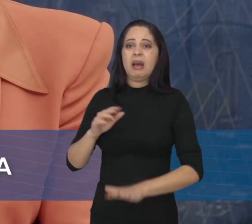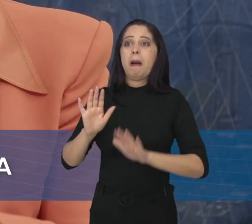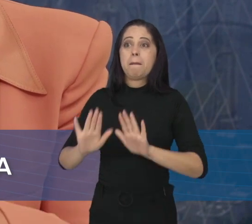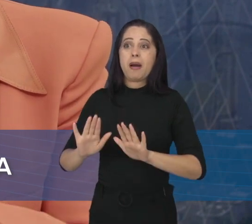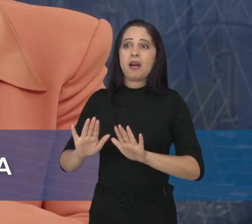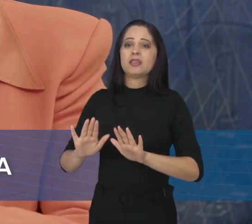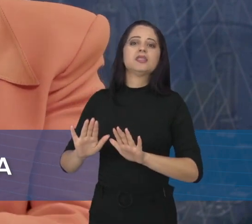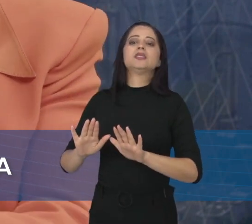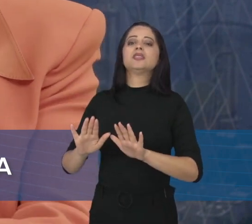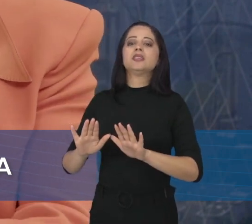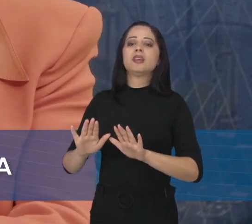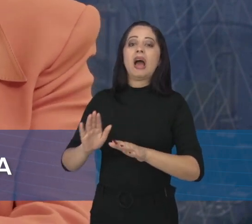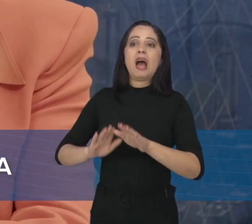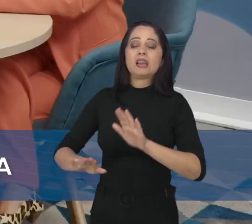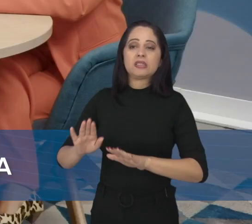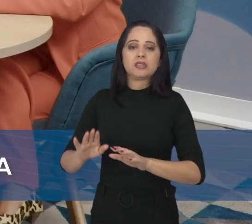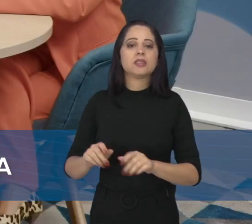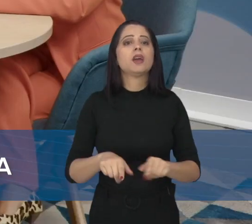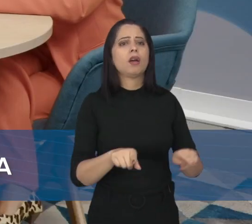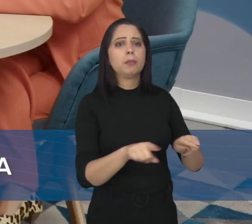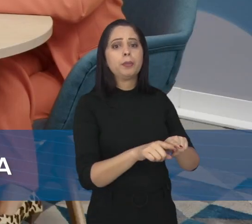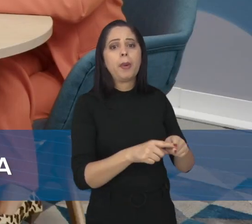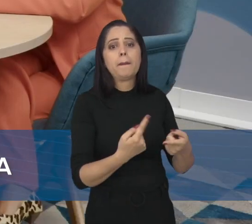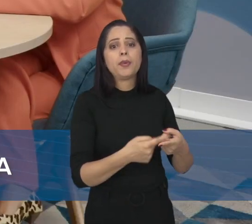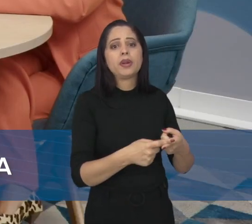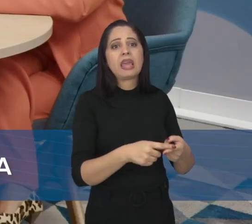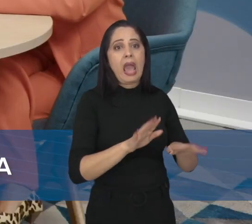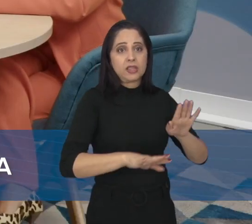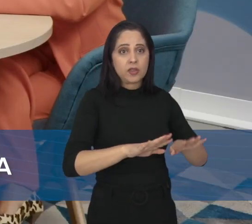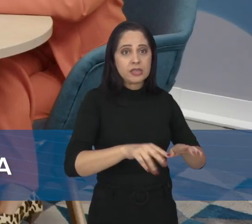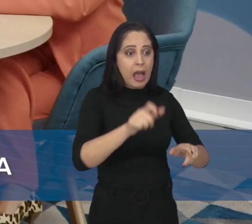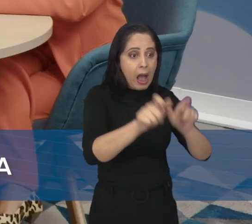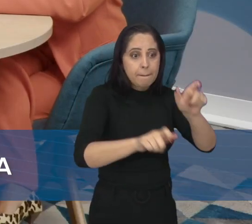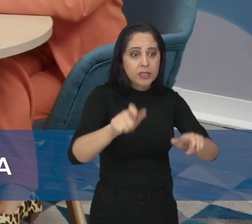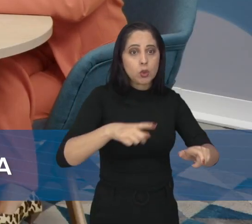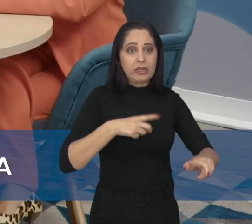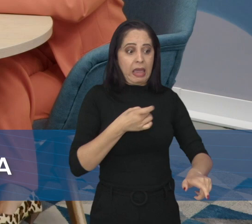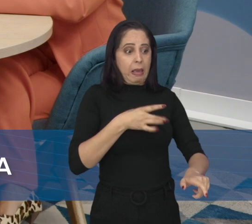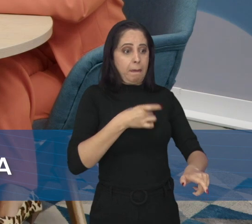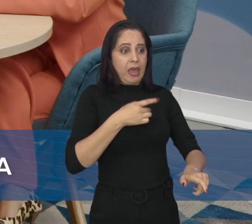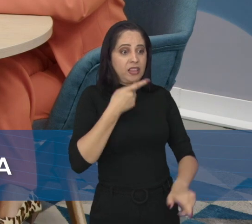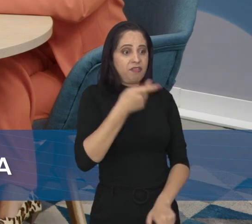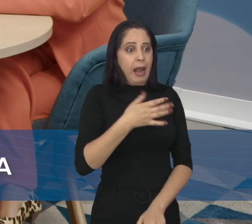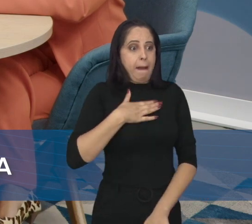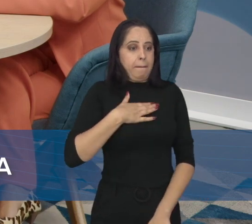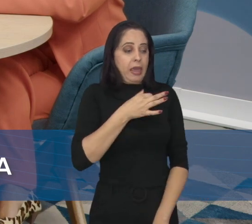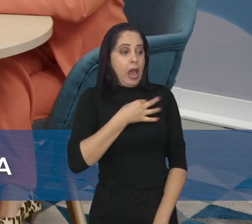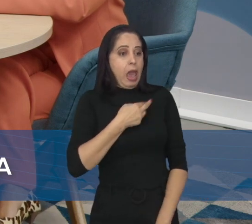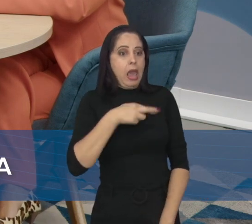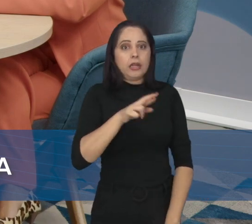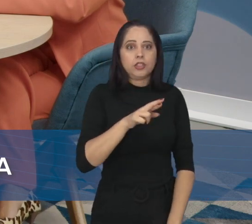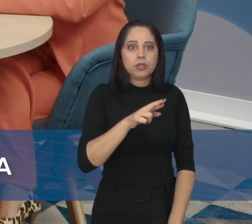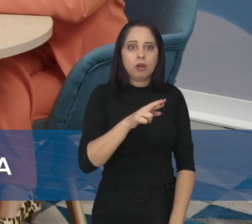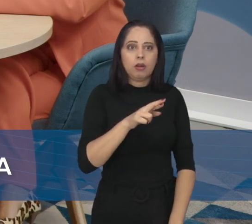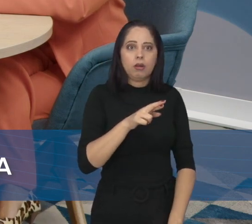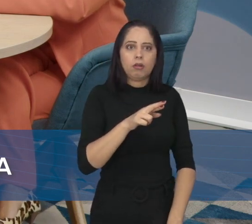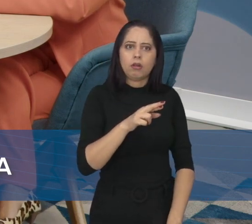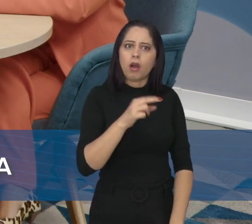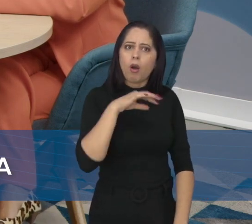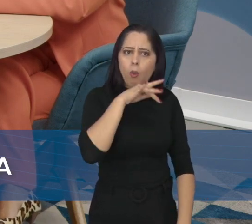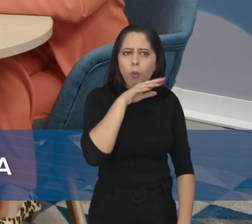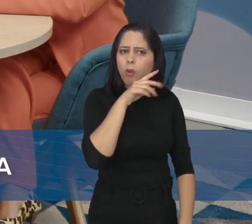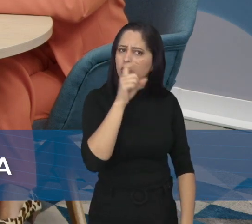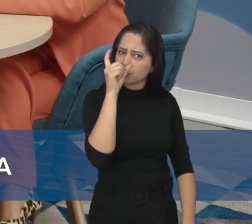sua personalidade. E com receio de dizer qual é a sua religião. Isso é o mais complicado, com medo, com receio.